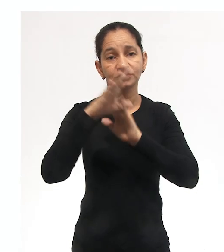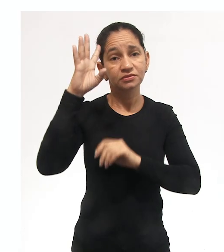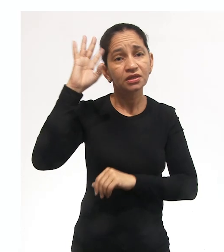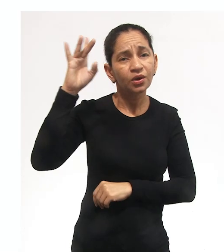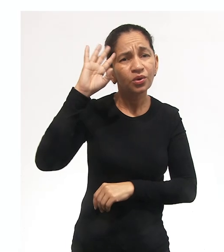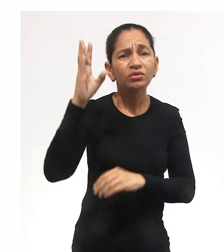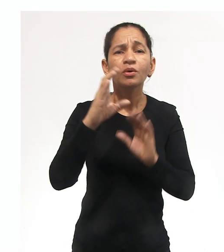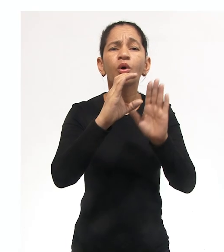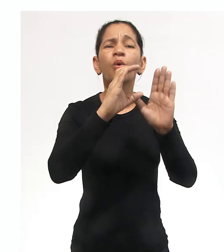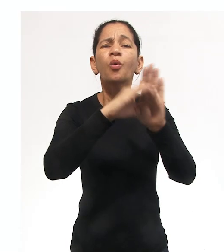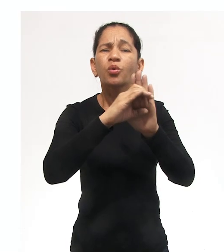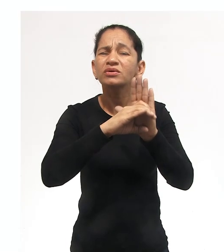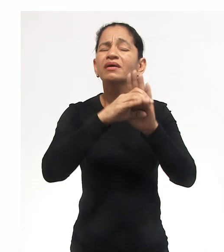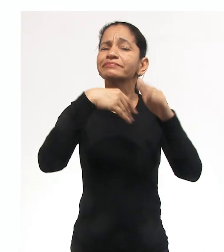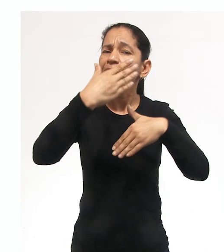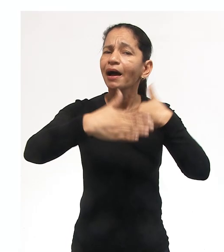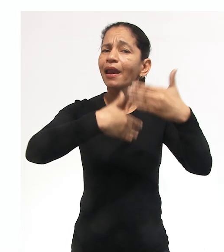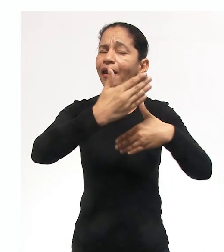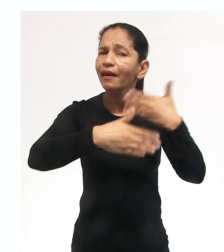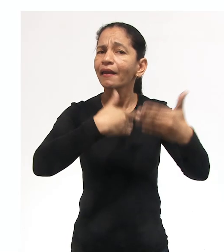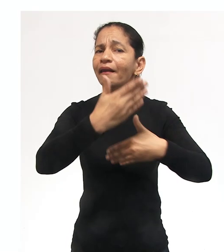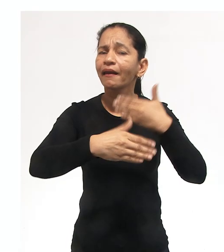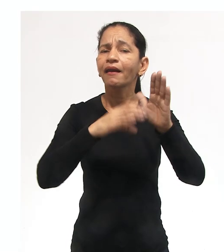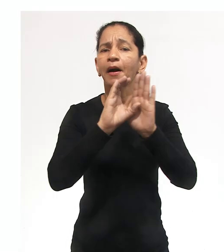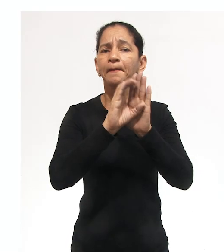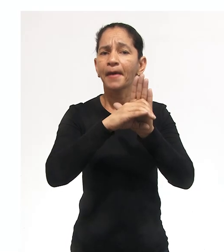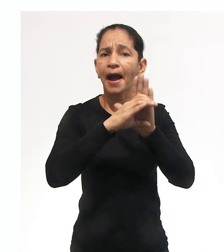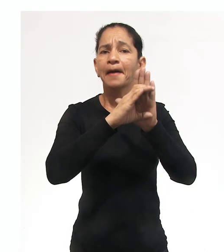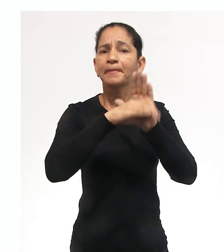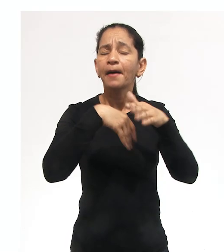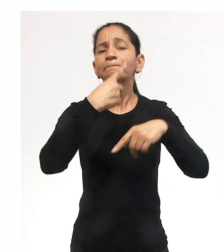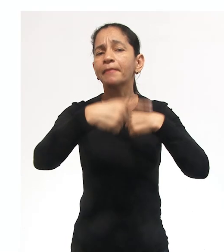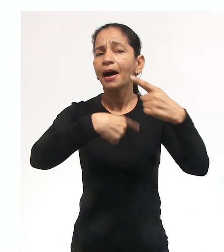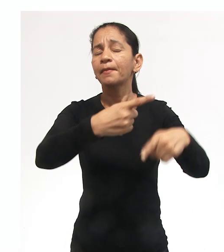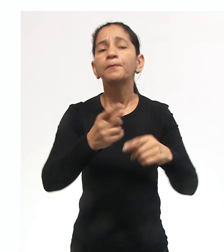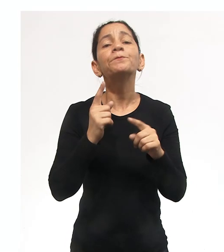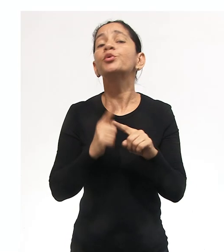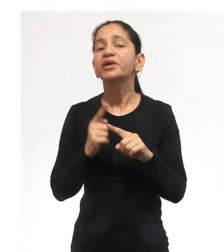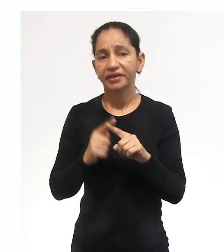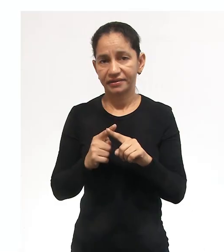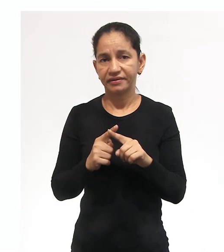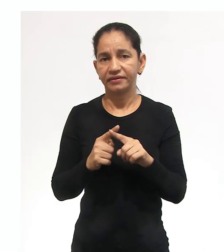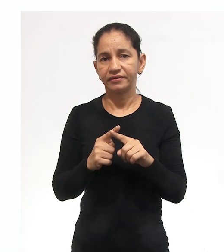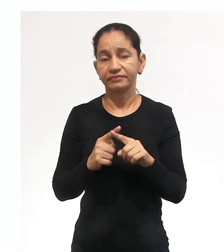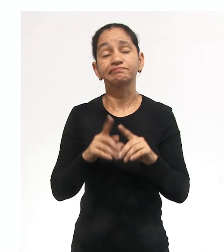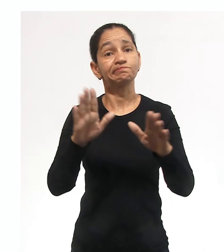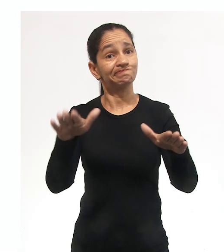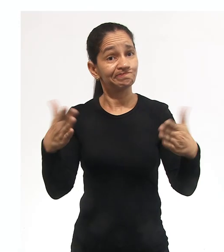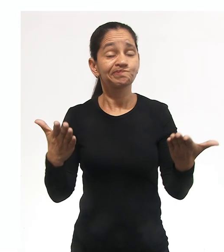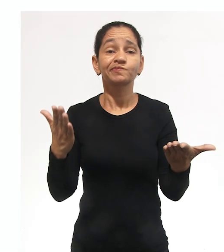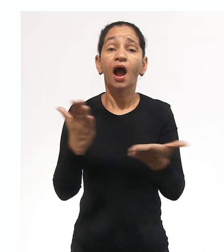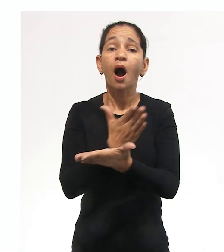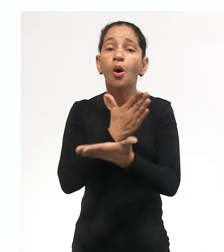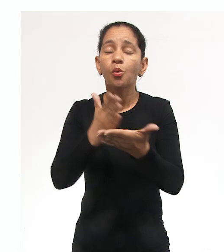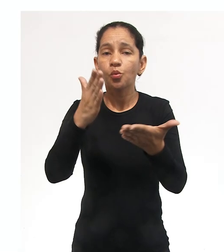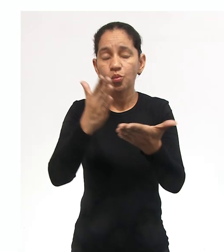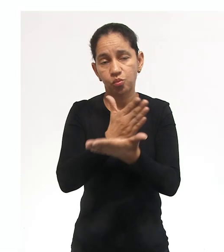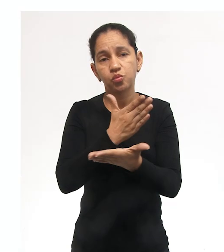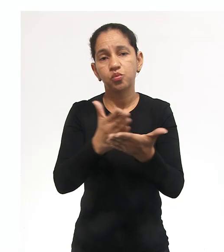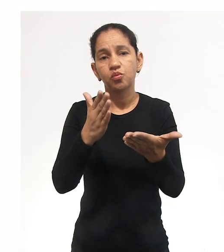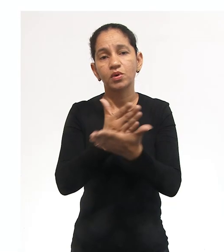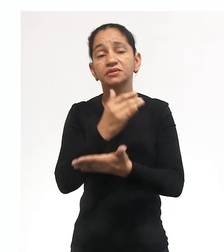conceitos. Por que a gente trabalha tanto o conceito de alfabetização e letramento? Porque